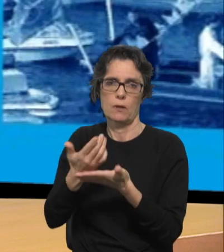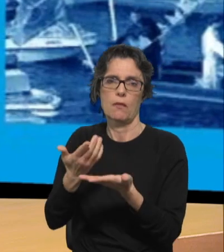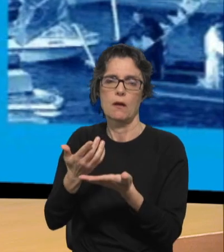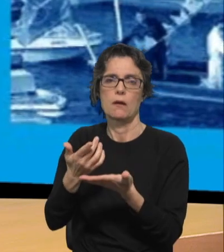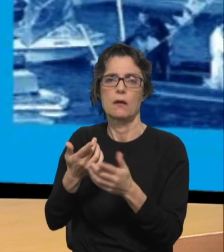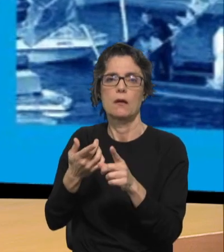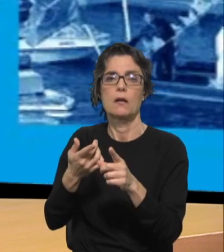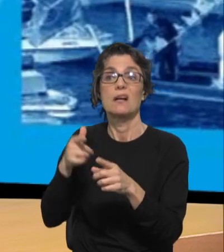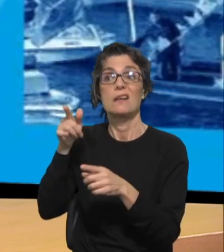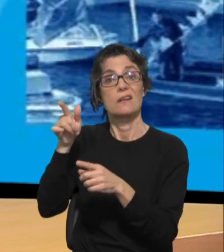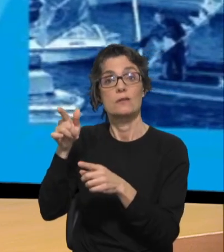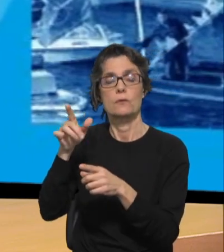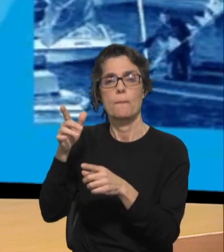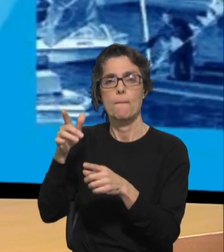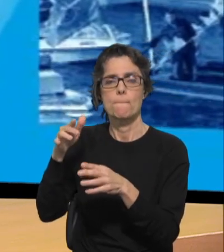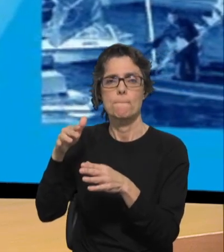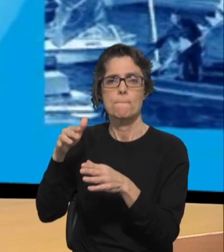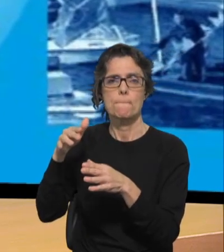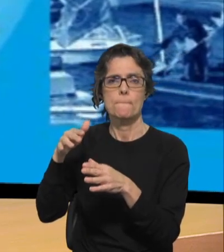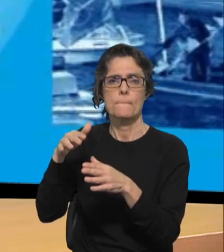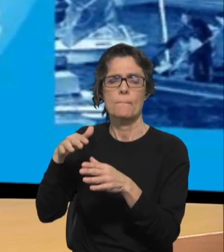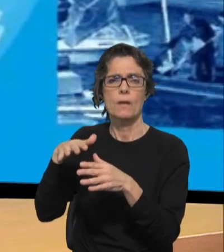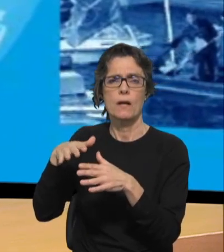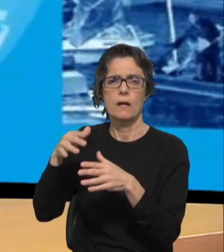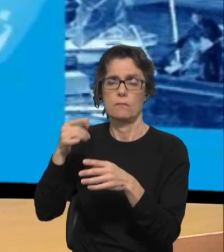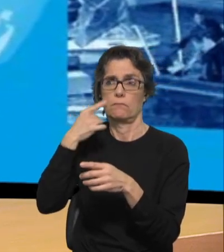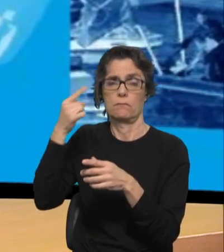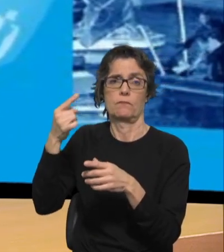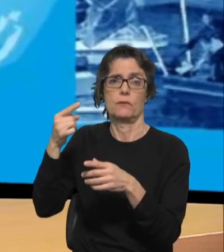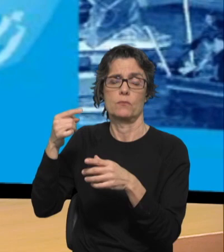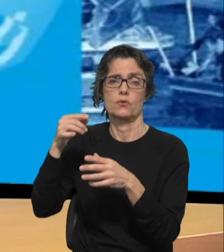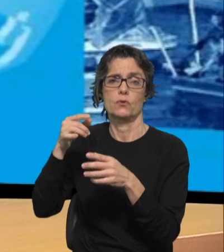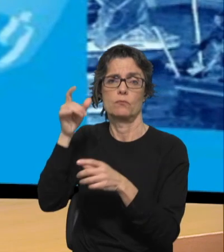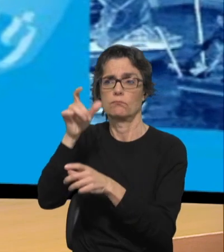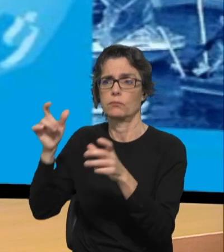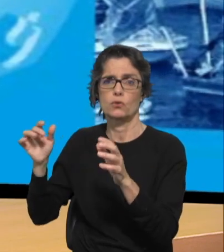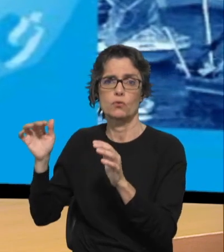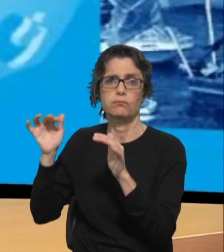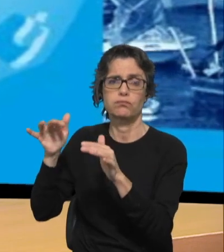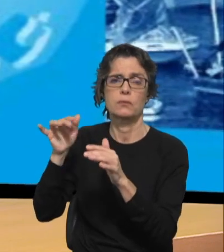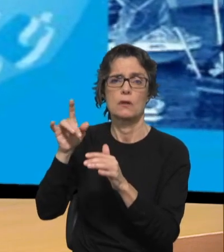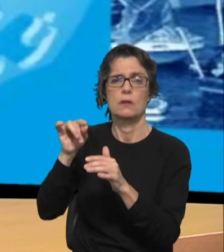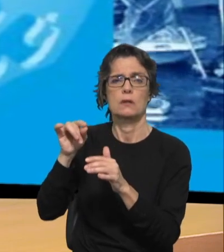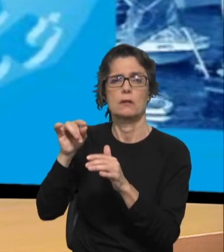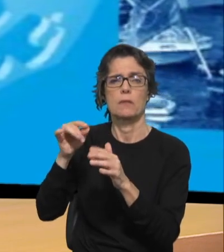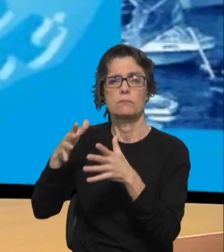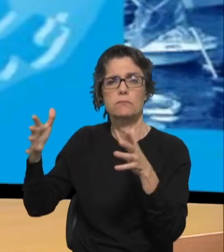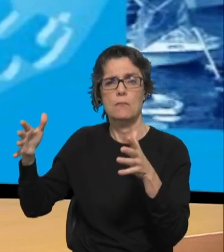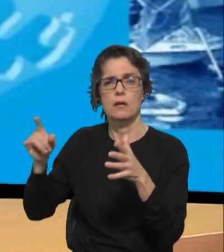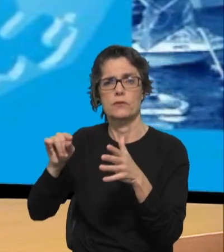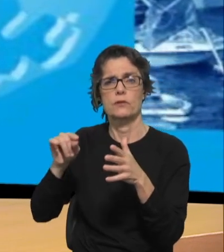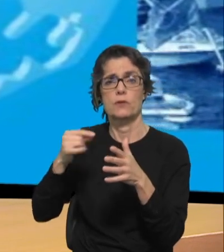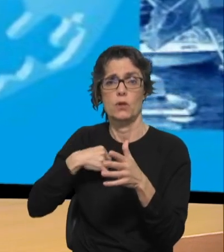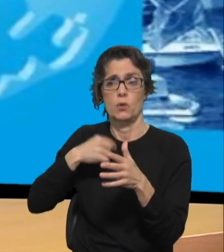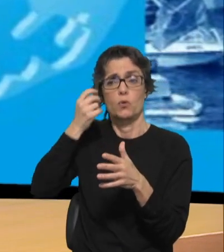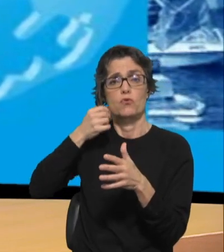famosa rampa descendente de cada vez mais casos, alargamento das indicações e, de algum modo, sem ser jurista, naturalmente, creio que